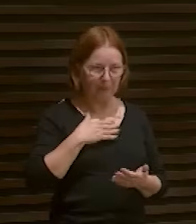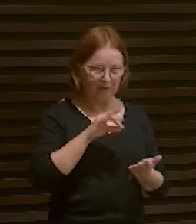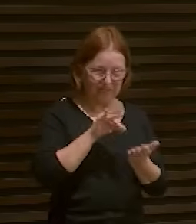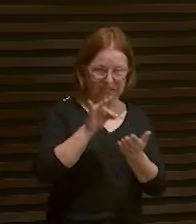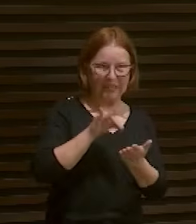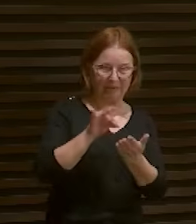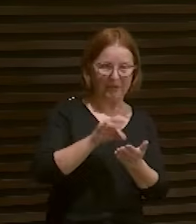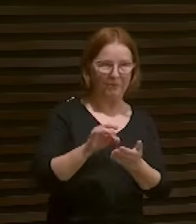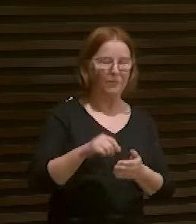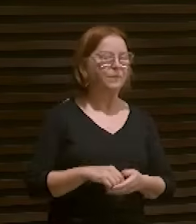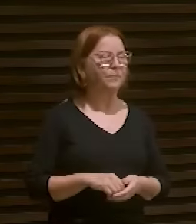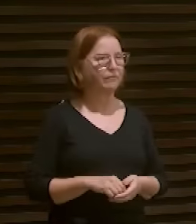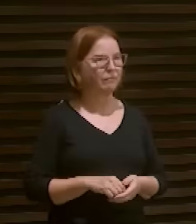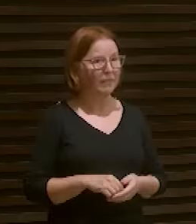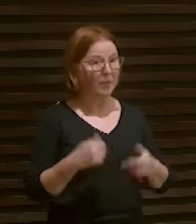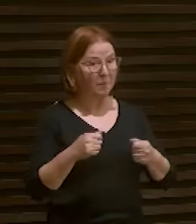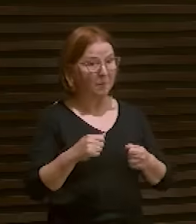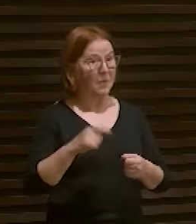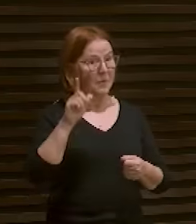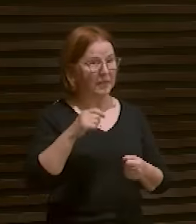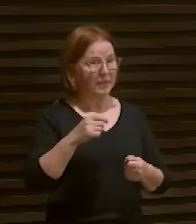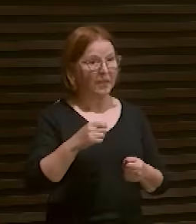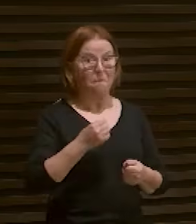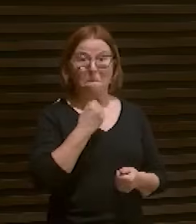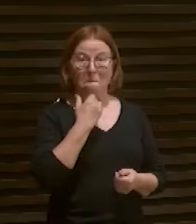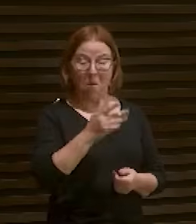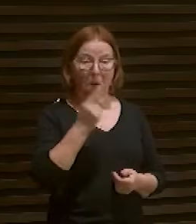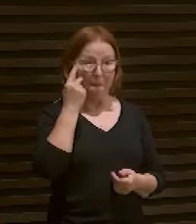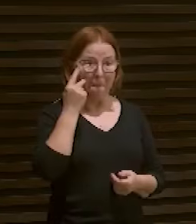antes sede um para com os outros benignos, compassivos,